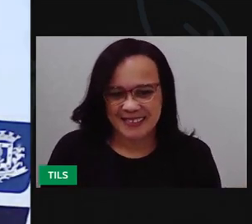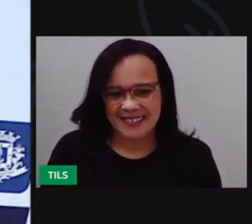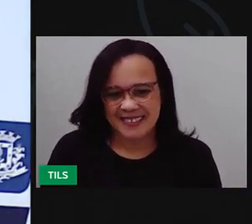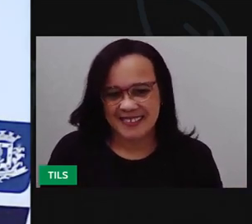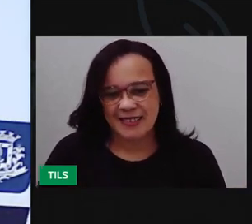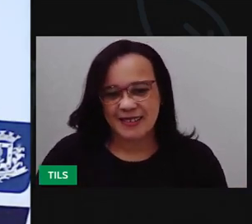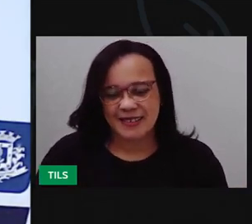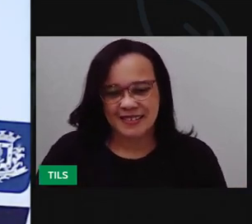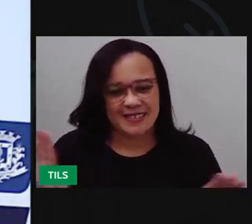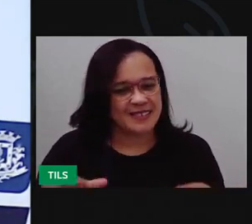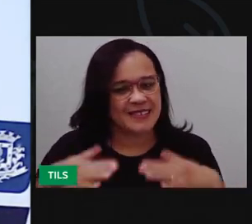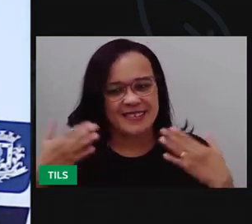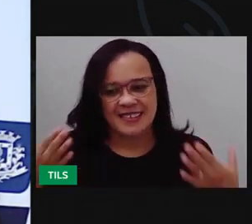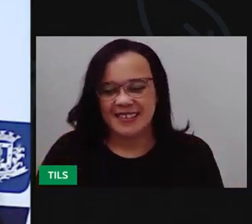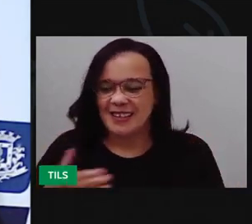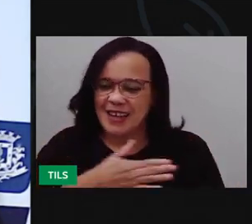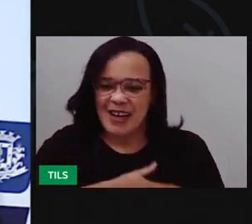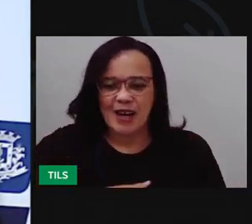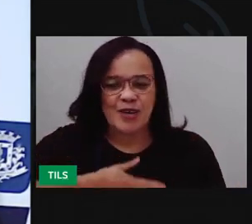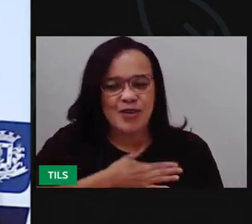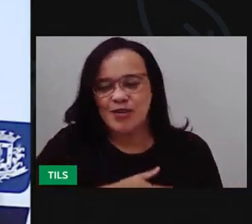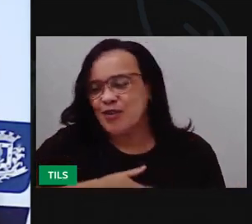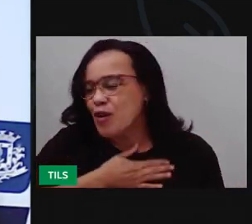Ah, eu gosto muito de colo.